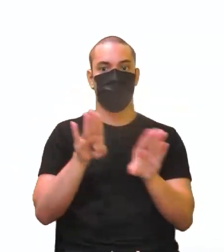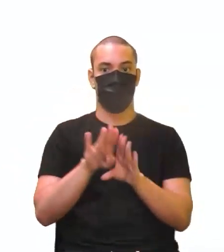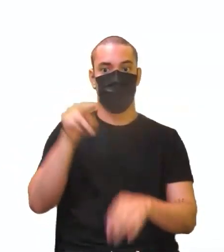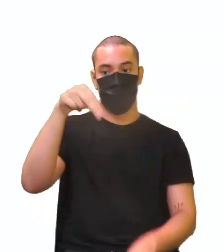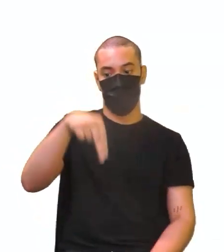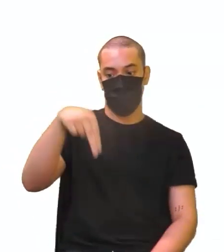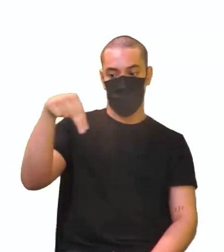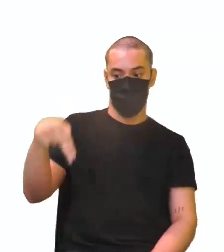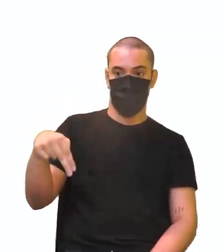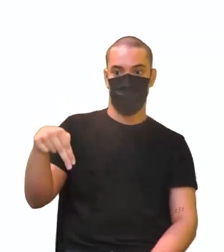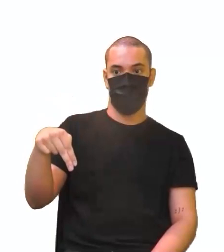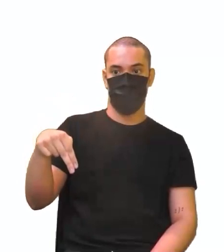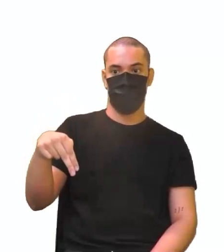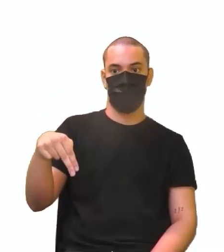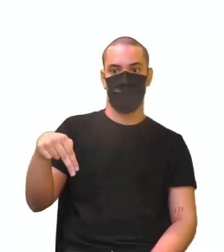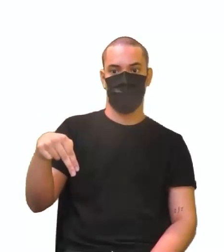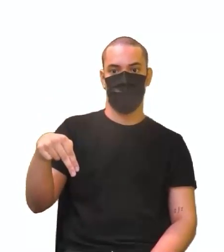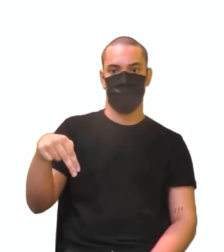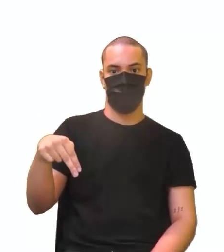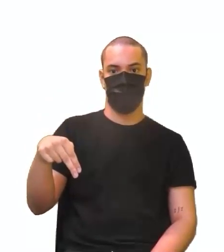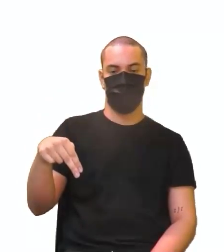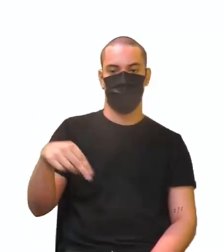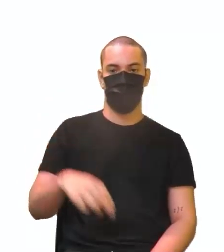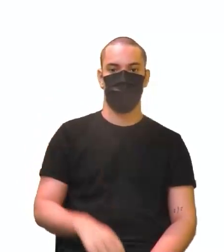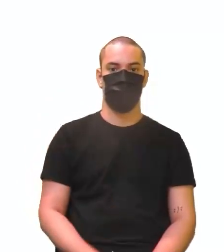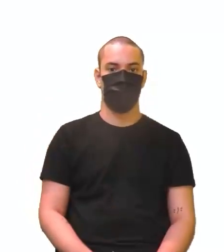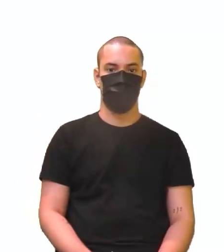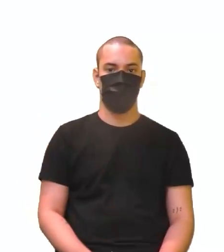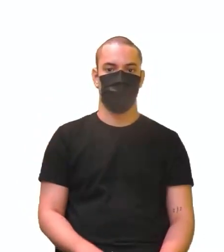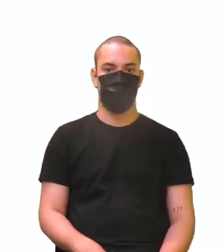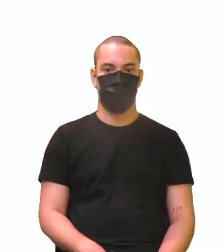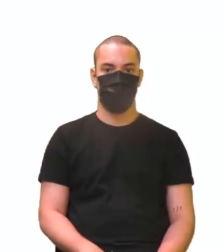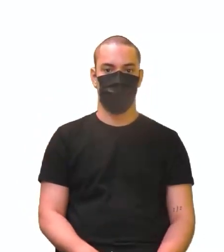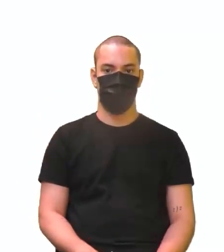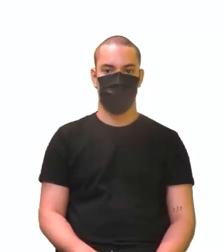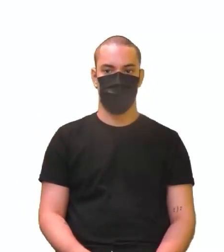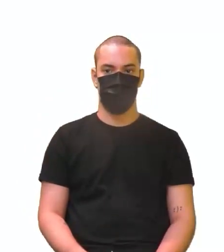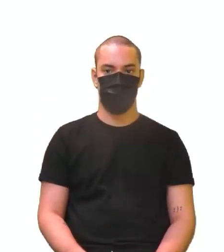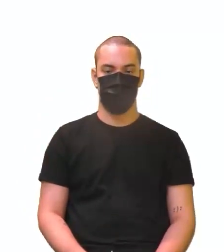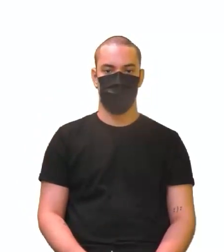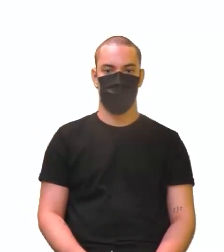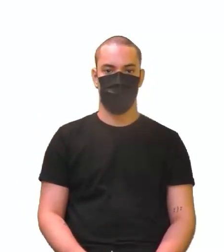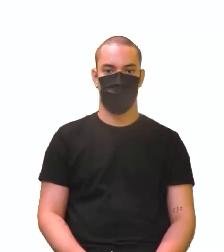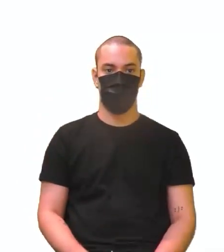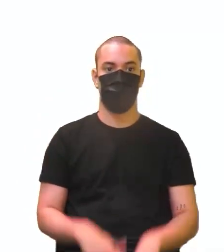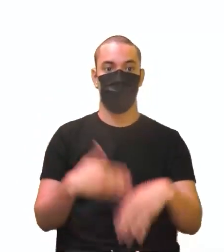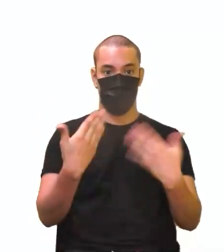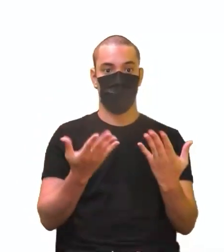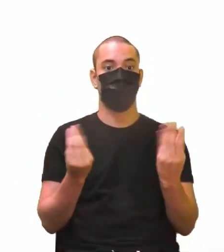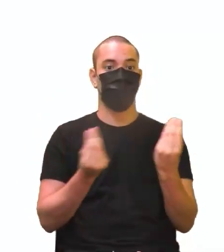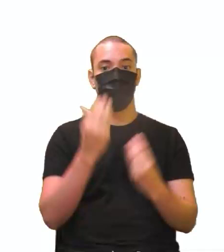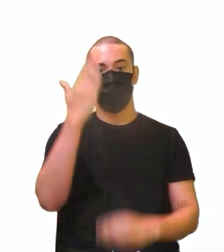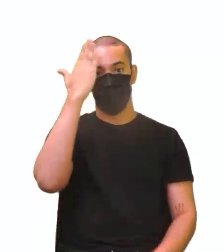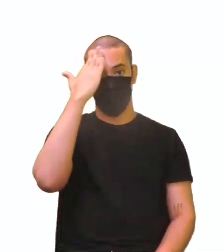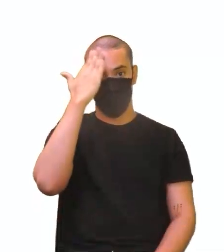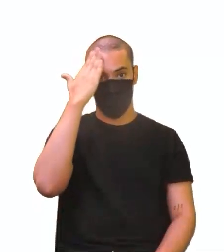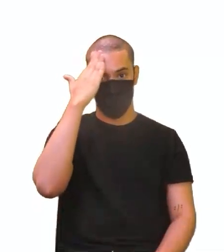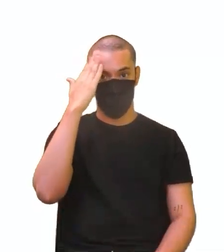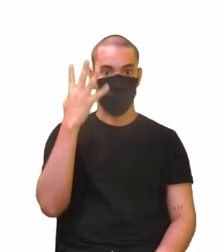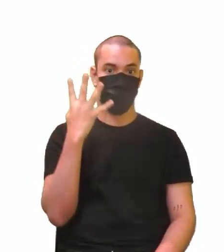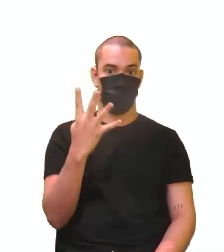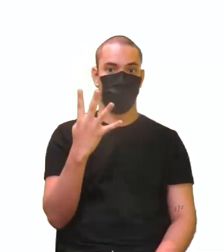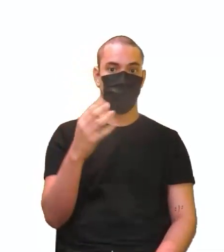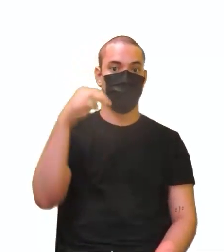indivíduo Nzinho, N, aliás, para destacar o dominante recessivo. Em 4 cruzamentos entre um